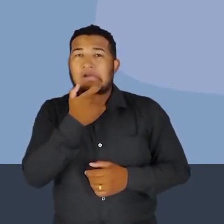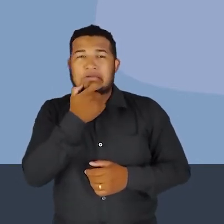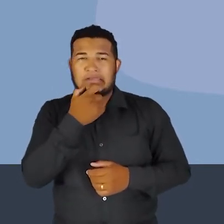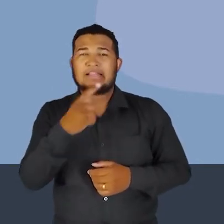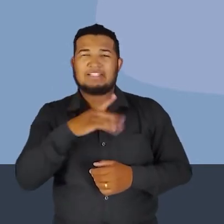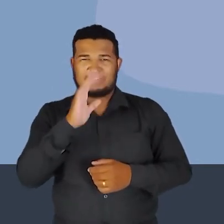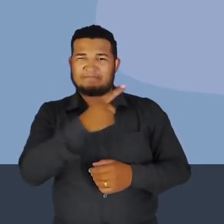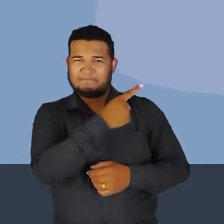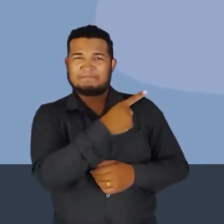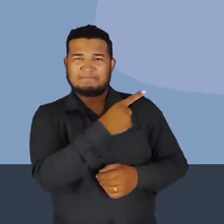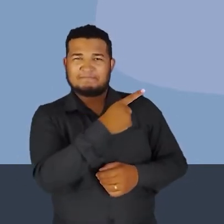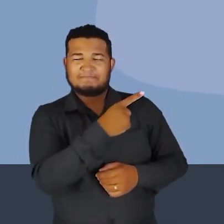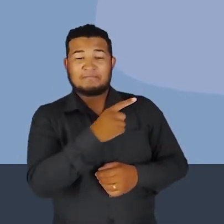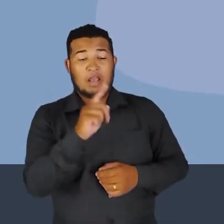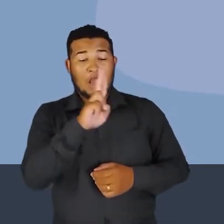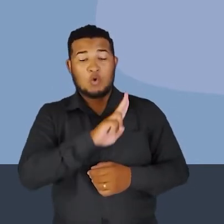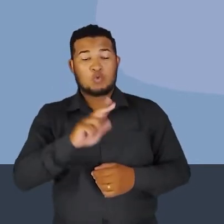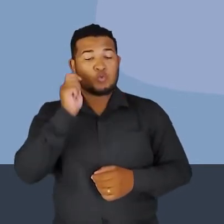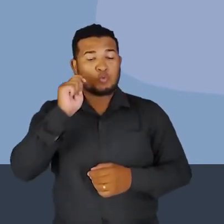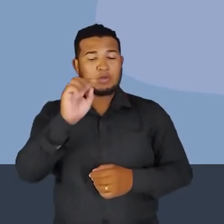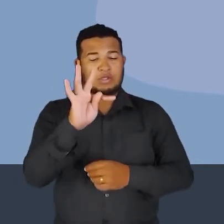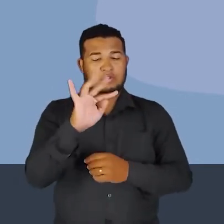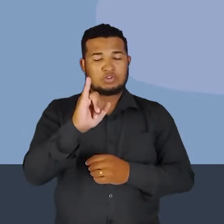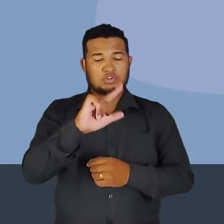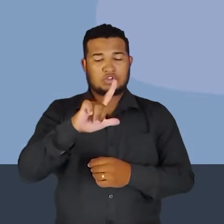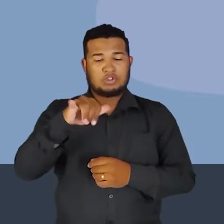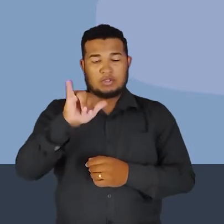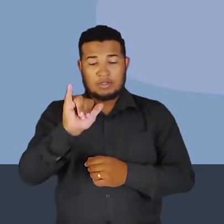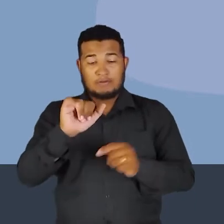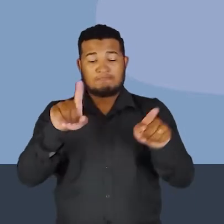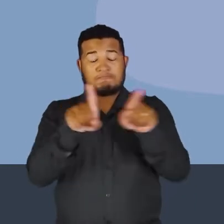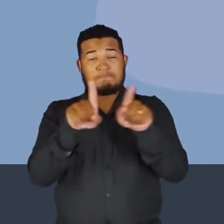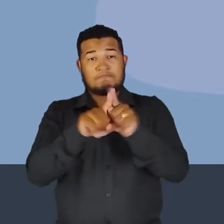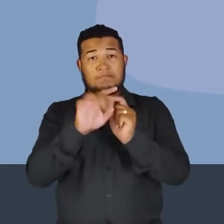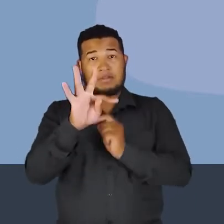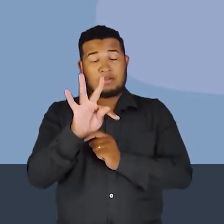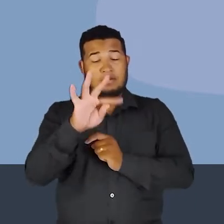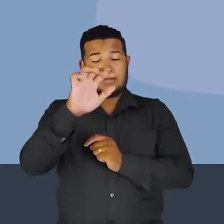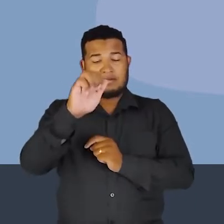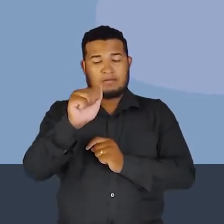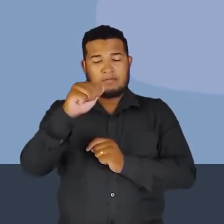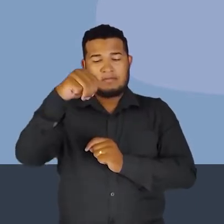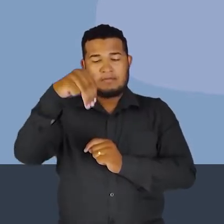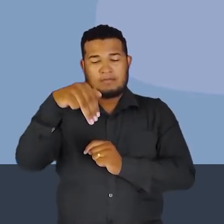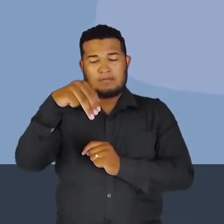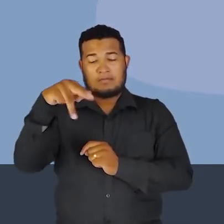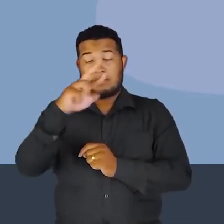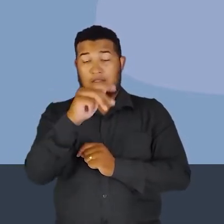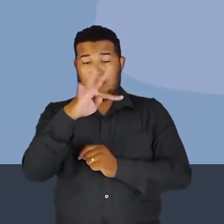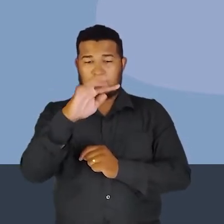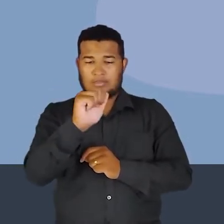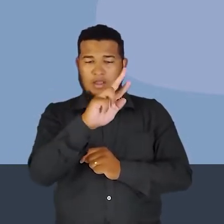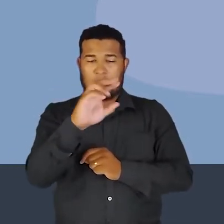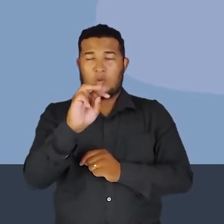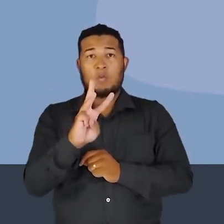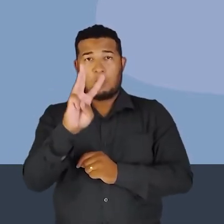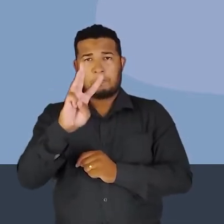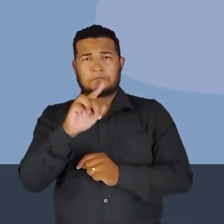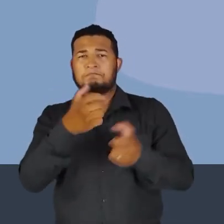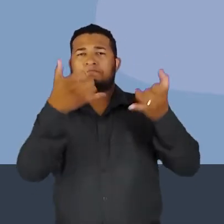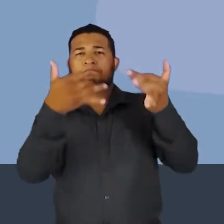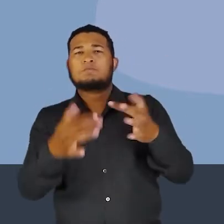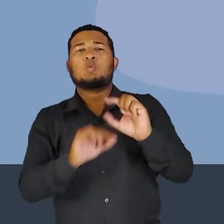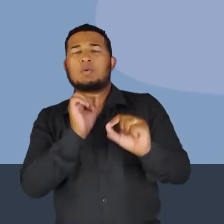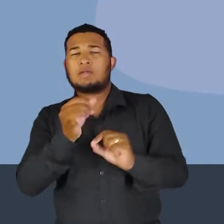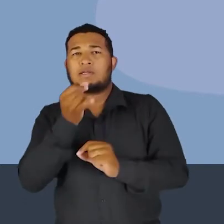Teoria dos processos políticos. Eles vão falar o quê? Elementos políticos, culturais, simbólicos, etc., são